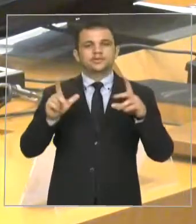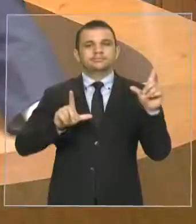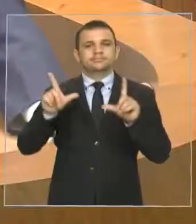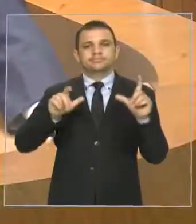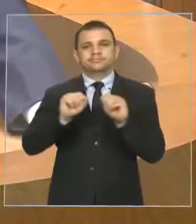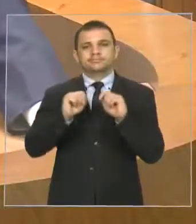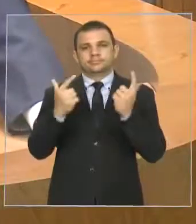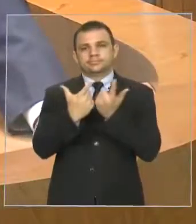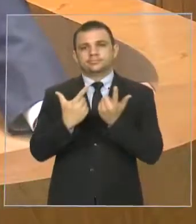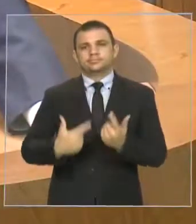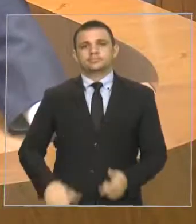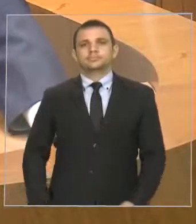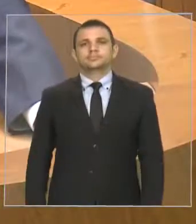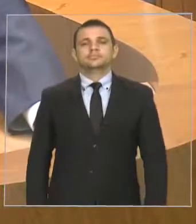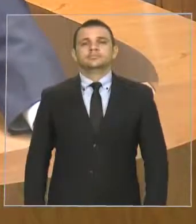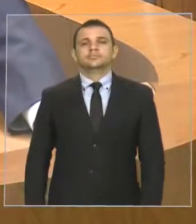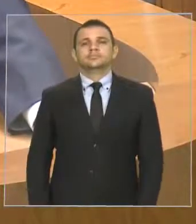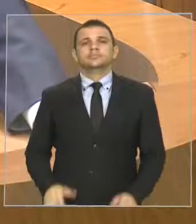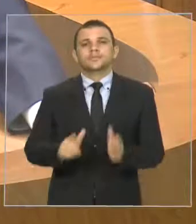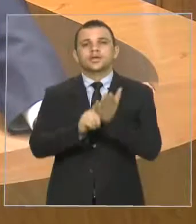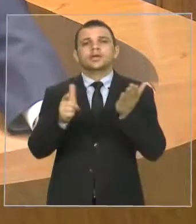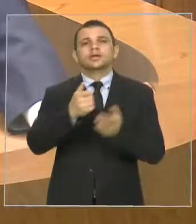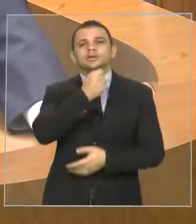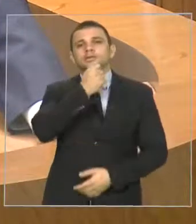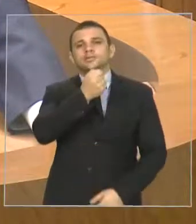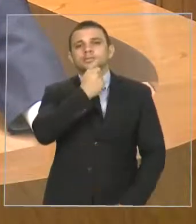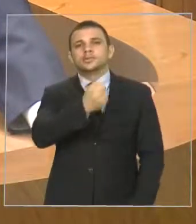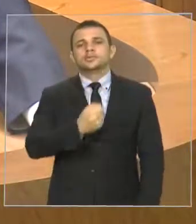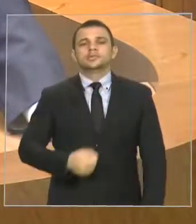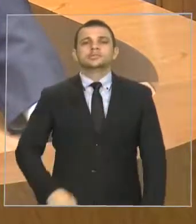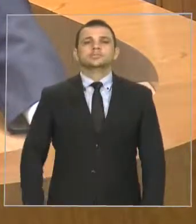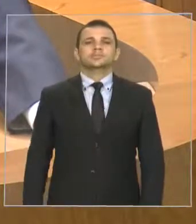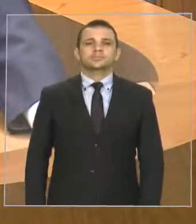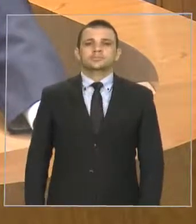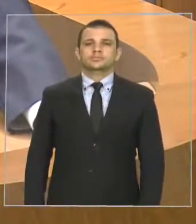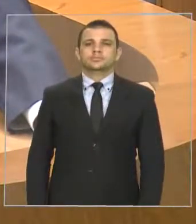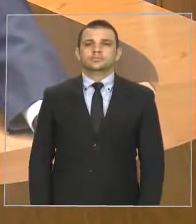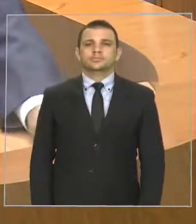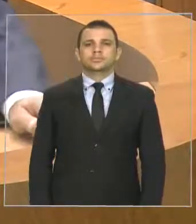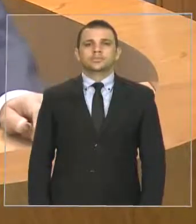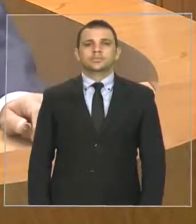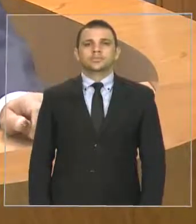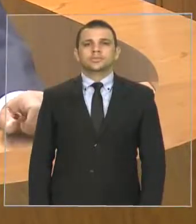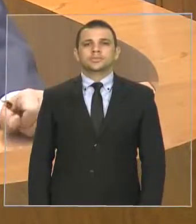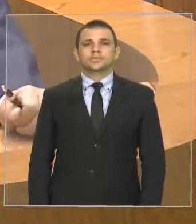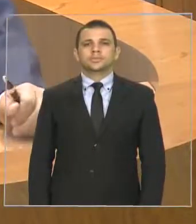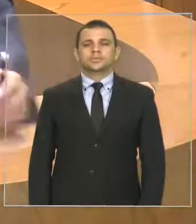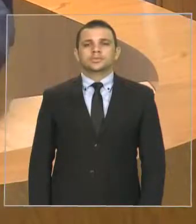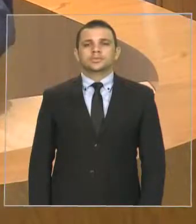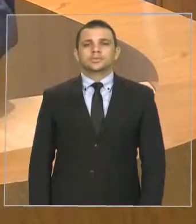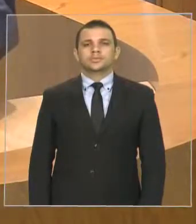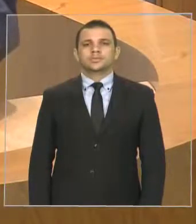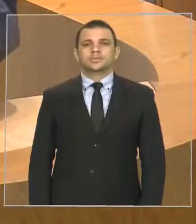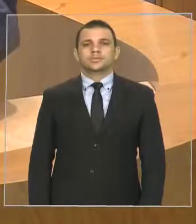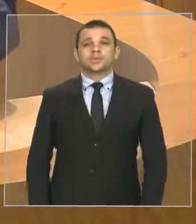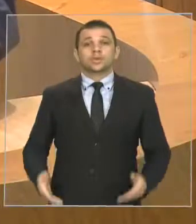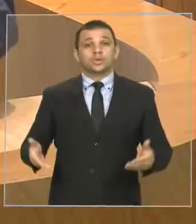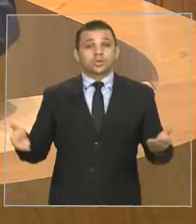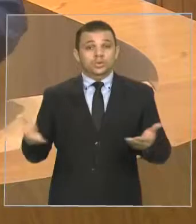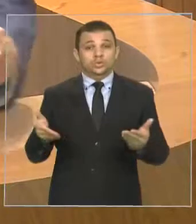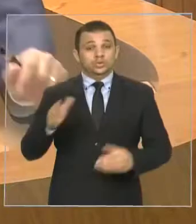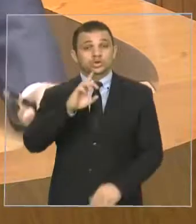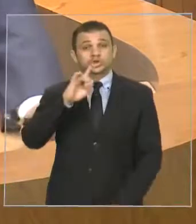rádio e tv assembléia imprensa hoje quinta feira